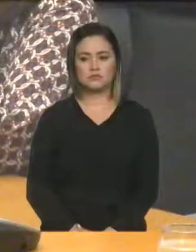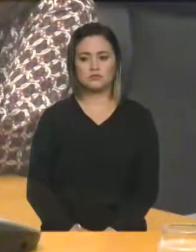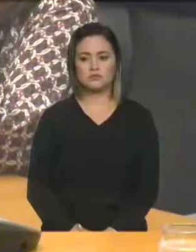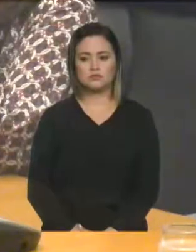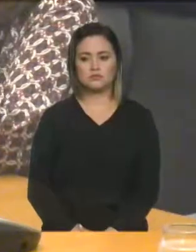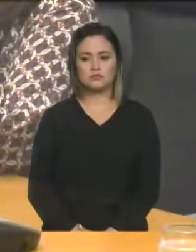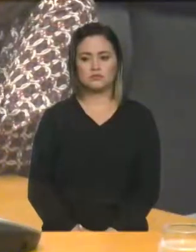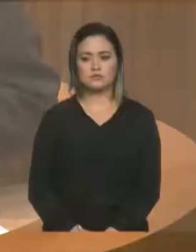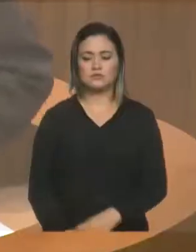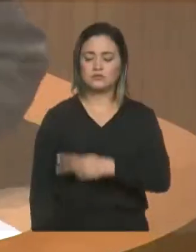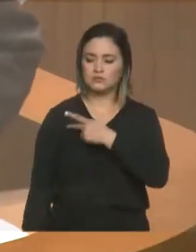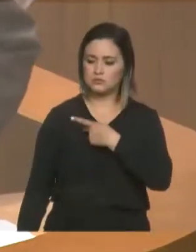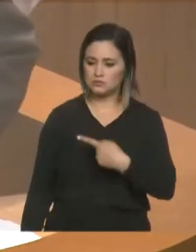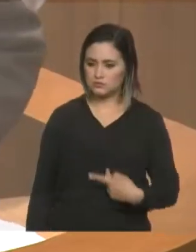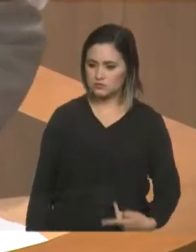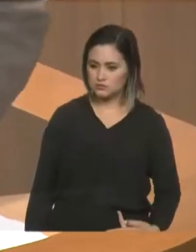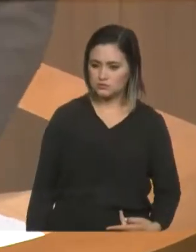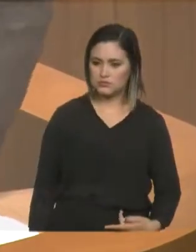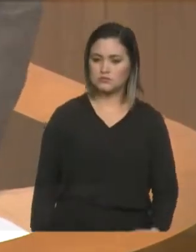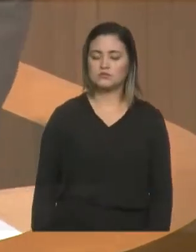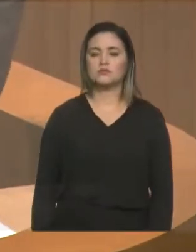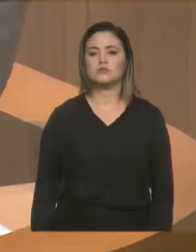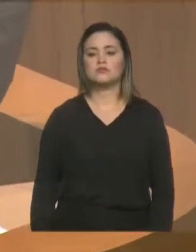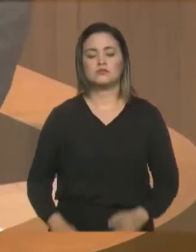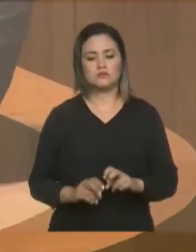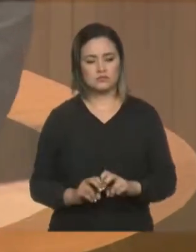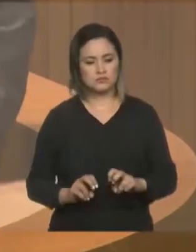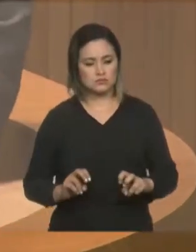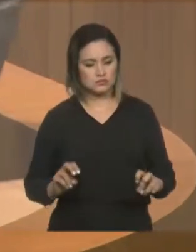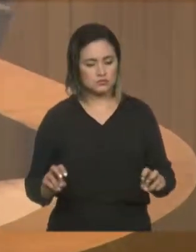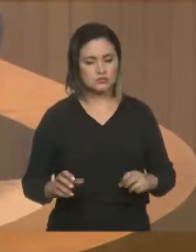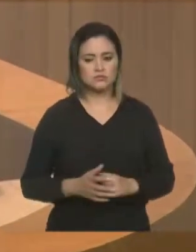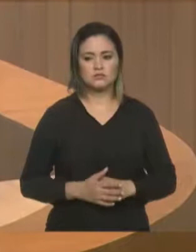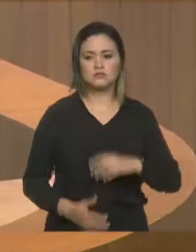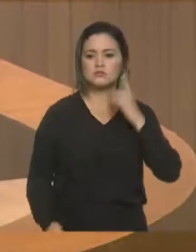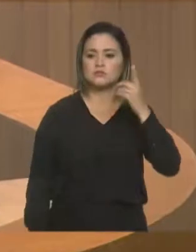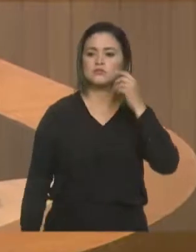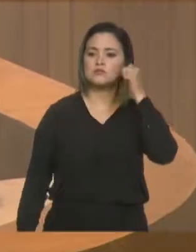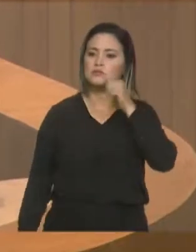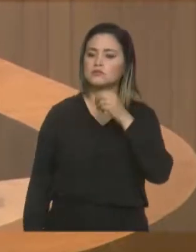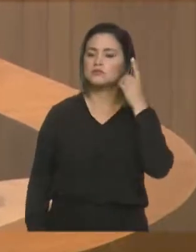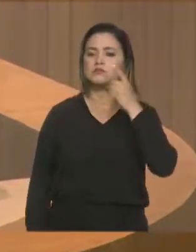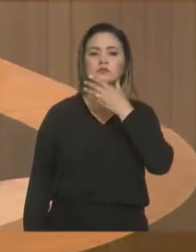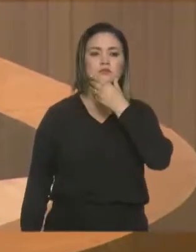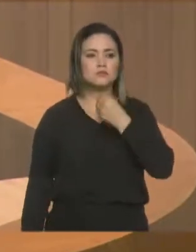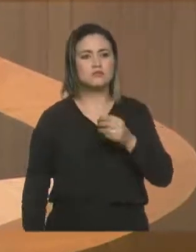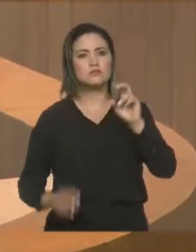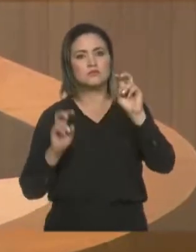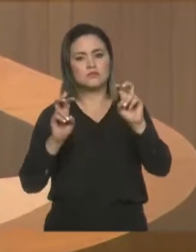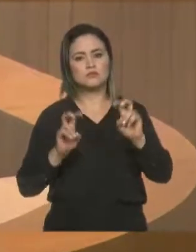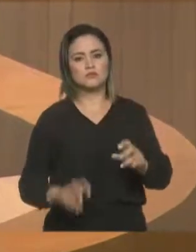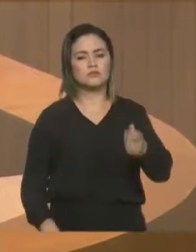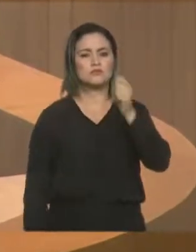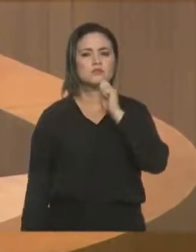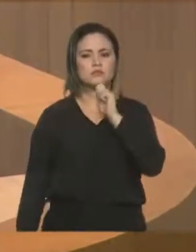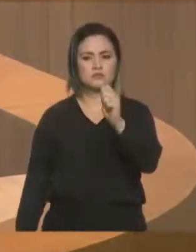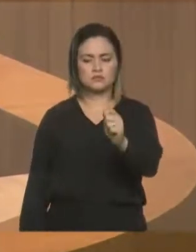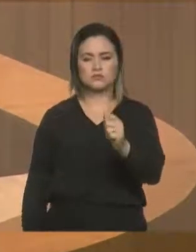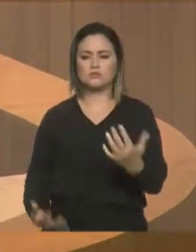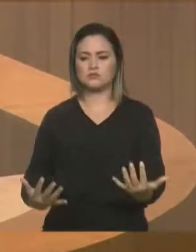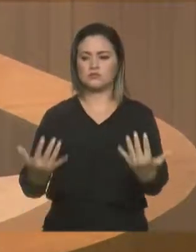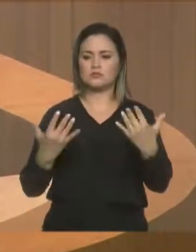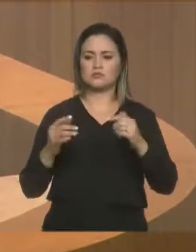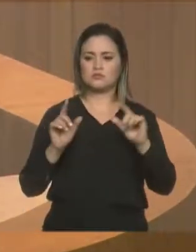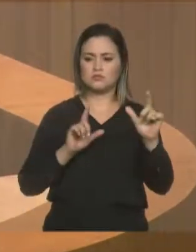Senhor presidente, membros da mesa, senhores deputados, senhoras deputadas, galeria, imprensa, telespectadores da